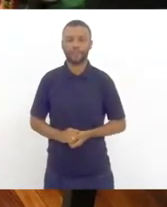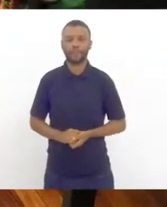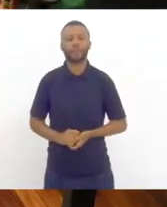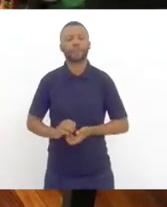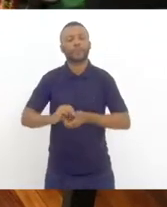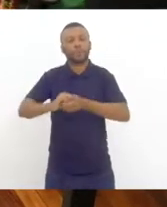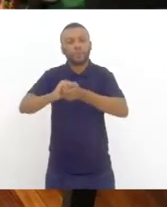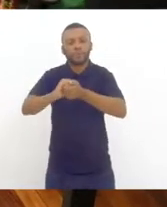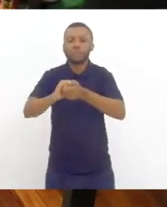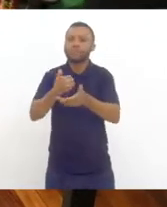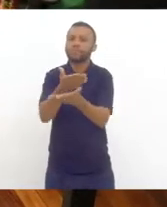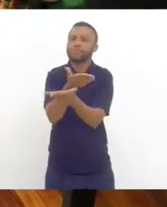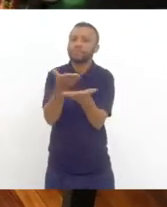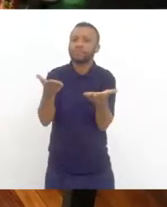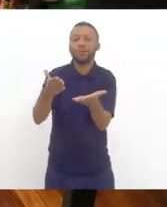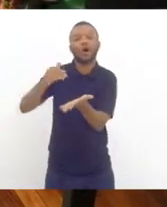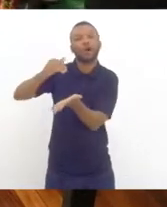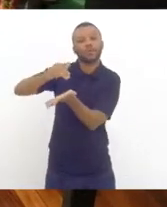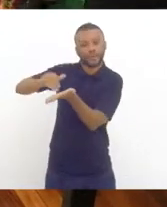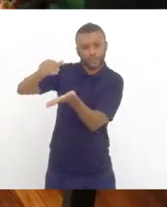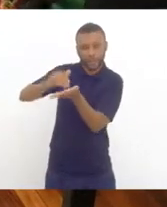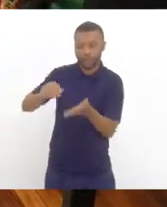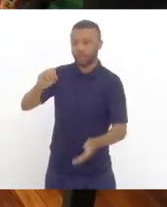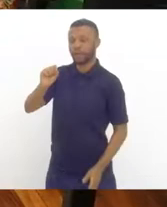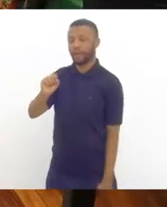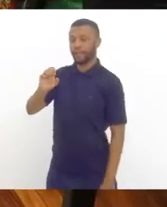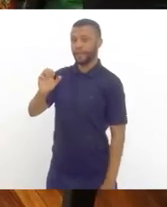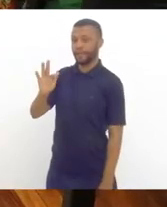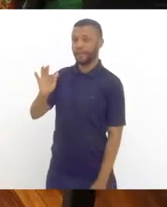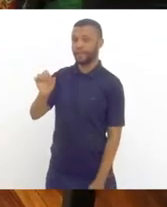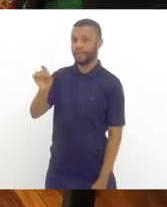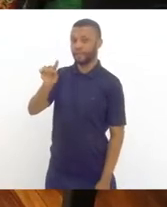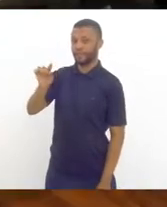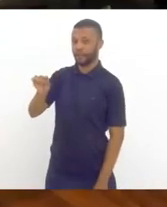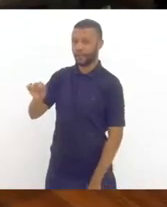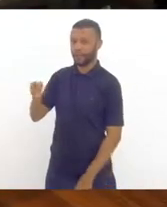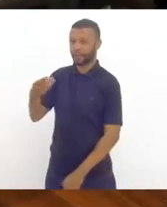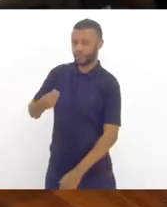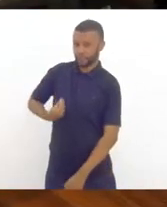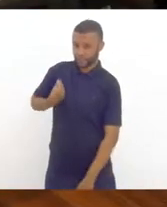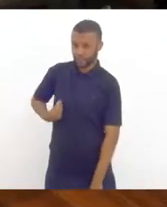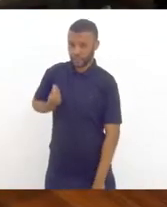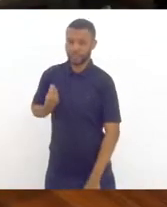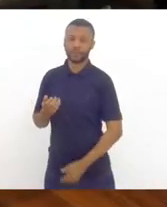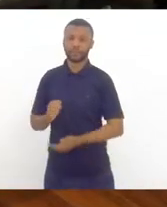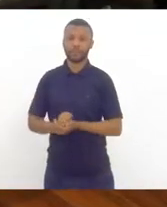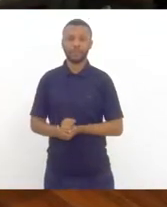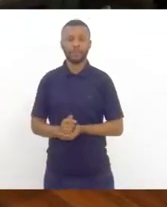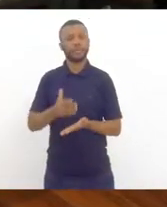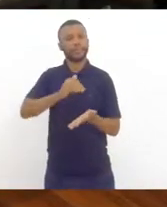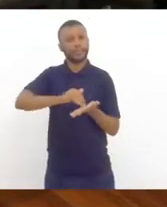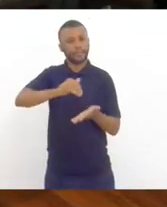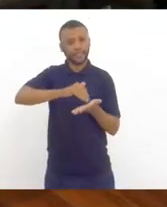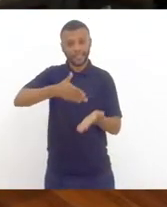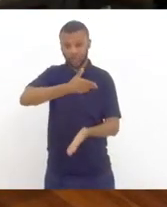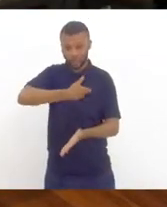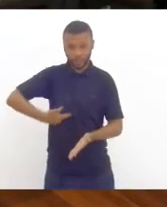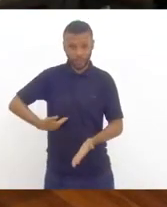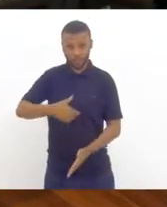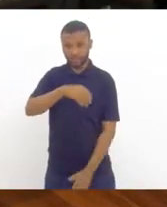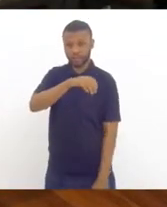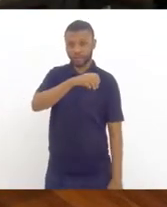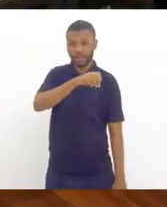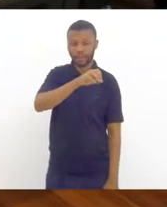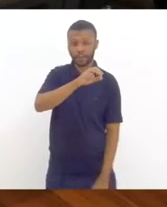aos secretários de Fazenda presente, a Secretaria de Estado de Fazenda, enfim, todos aqueles